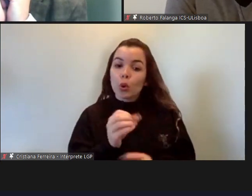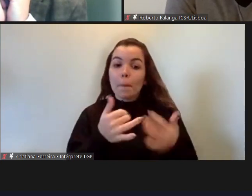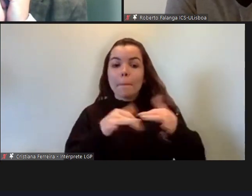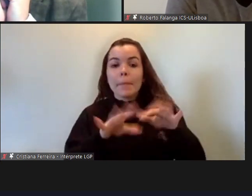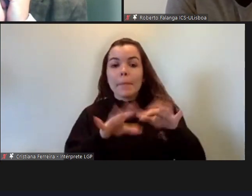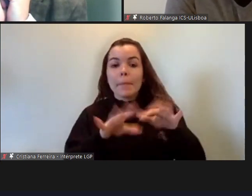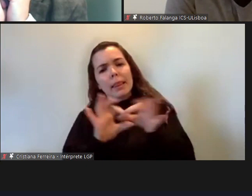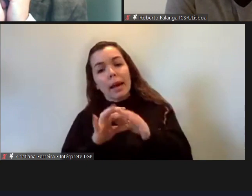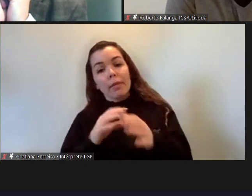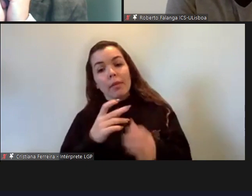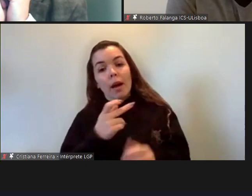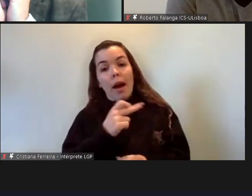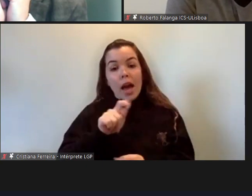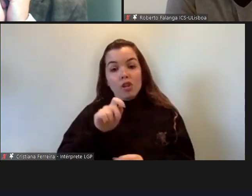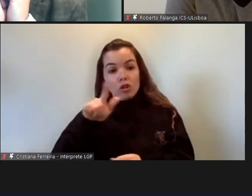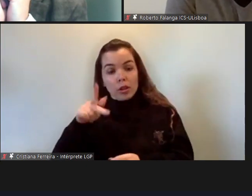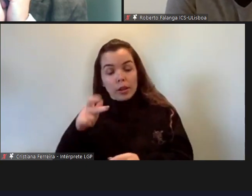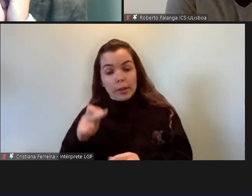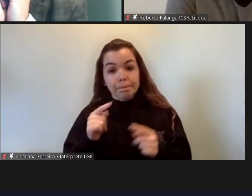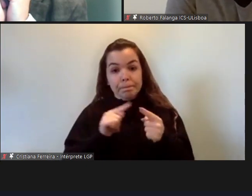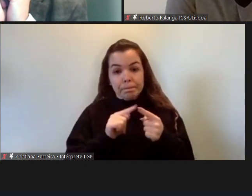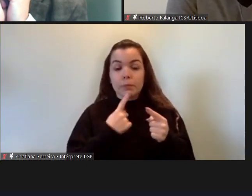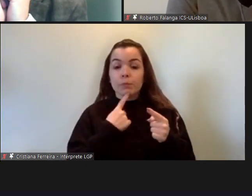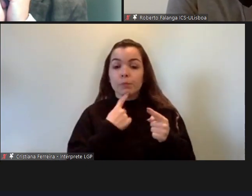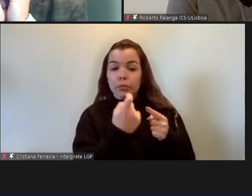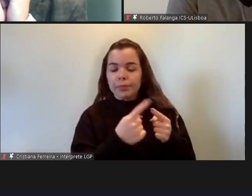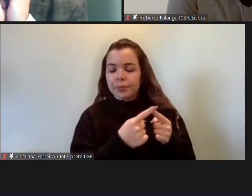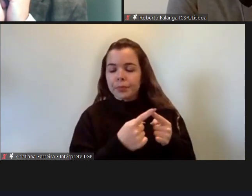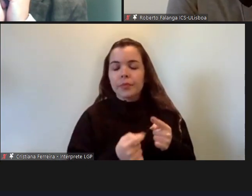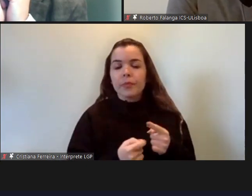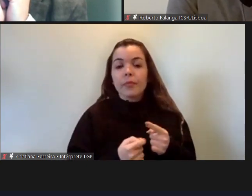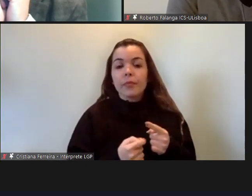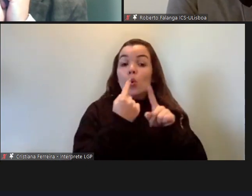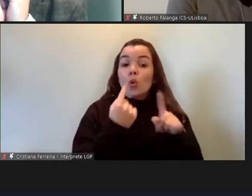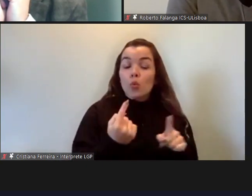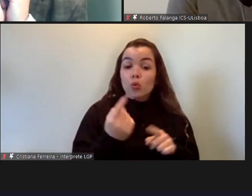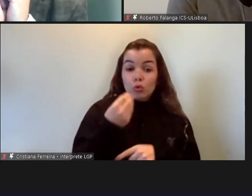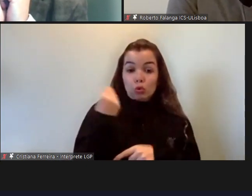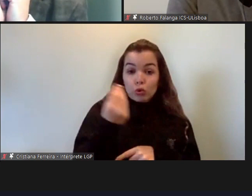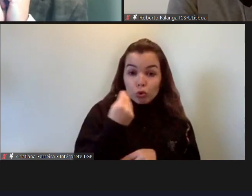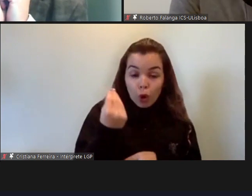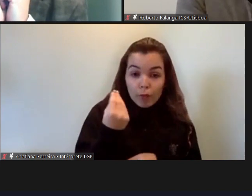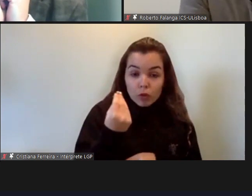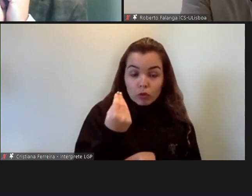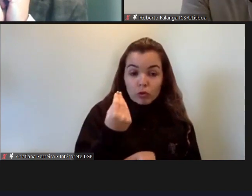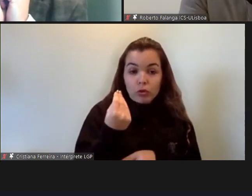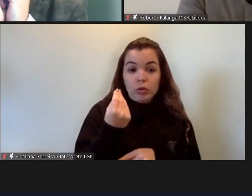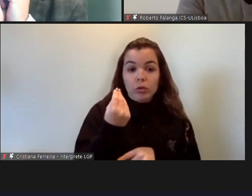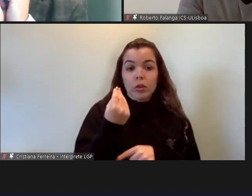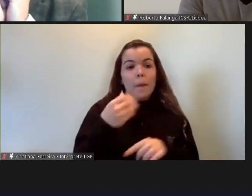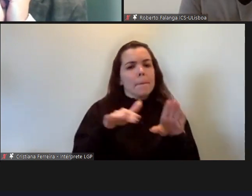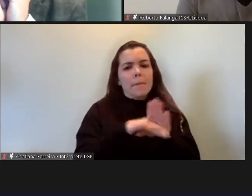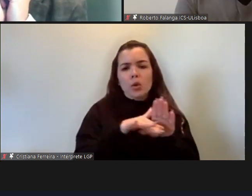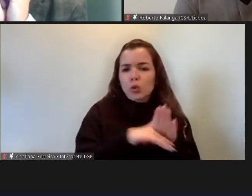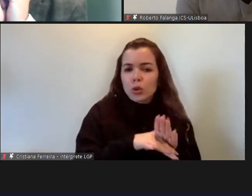é porque é que os jovens, aquilo que nós já tínhamos visto no princípio, porque é que os jovens, sendo tão participantes nas